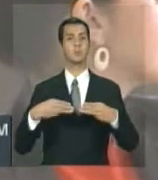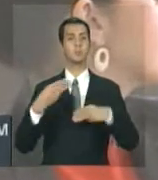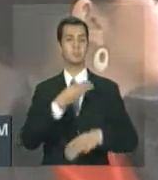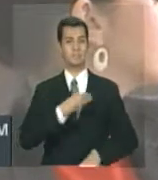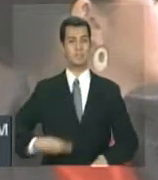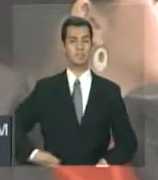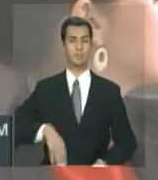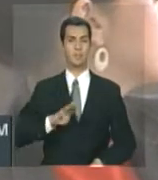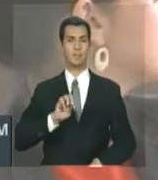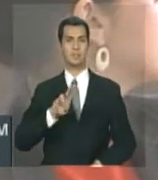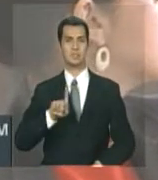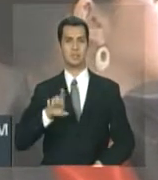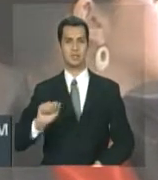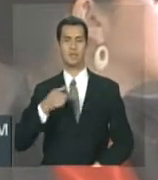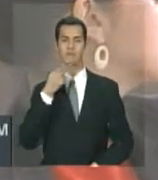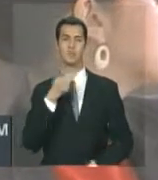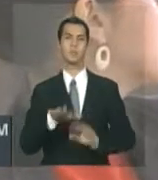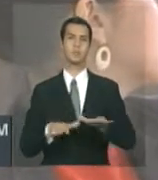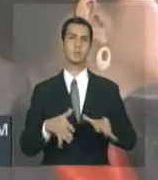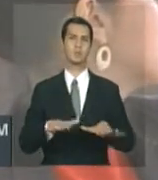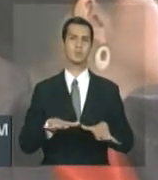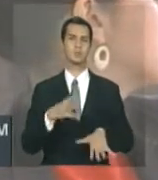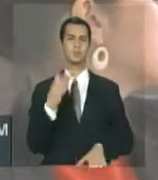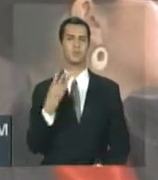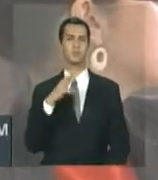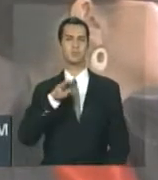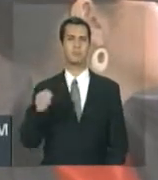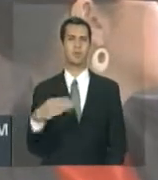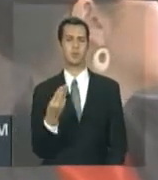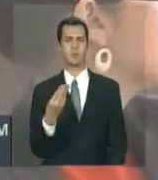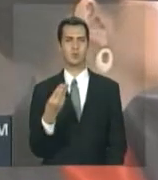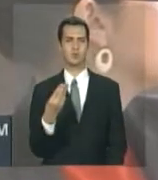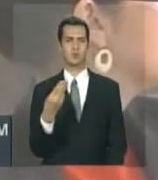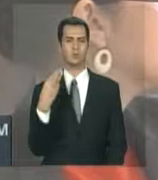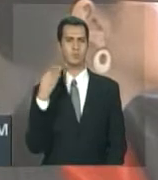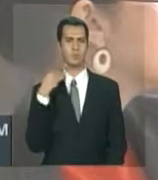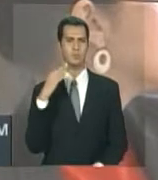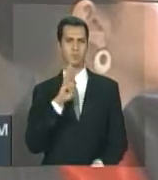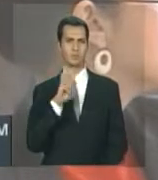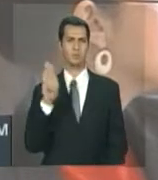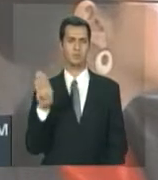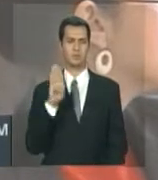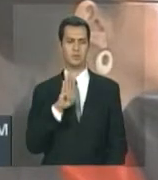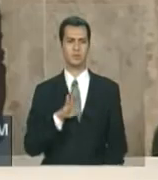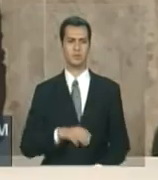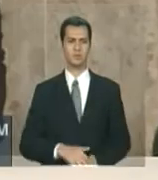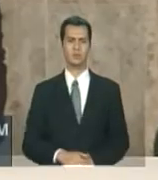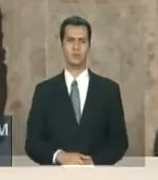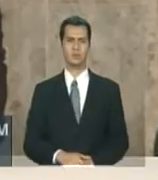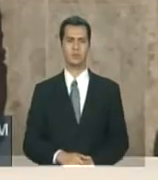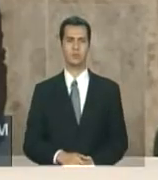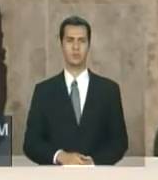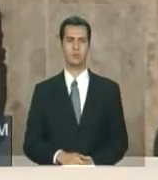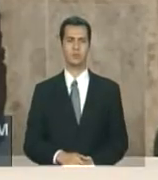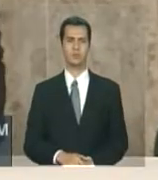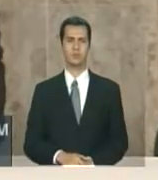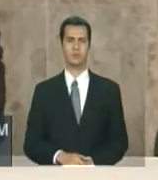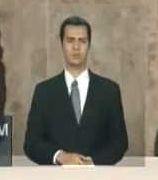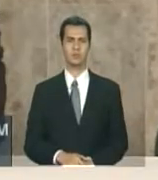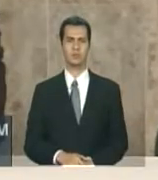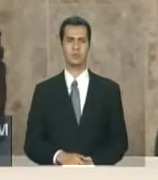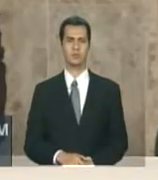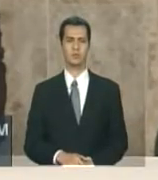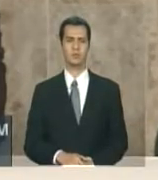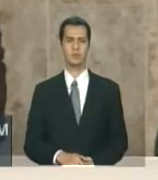3 bilhões do Banco do Brasil teria estimado, mais ou menos, em prejuízo entre os segurados. Vamos tomar como prejuízo todo